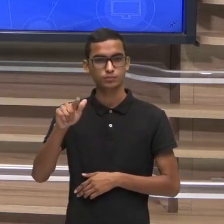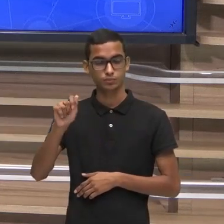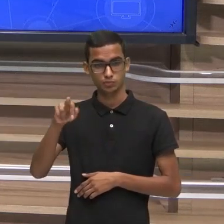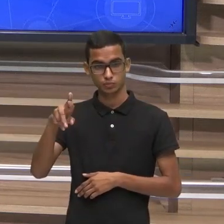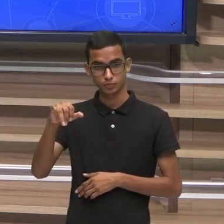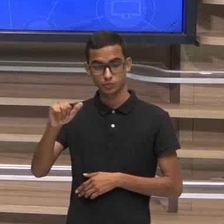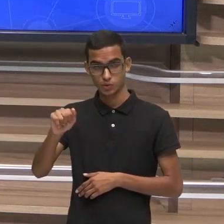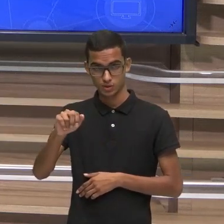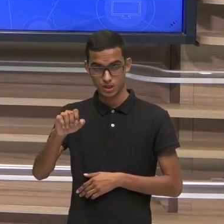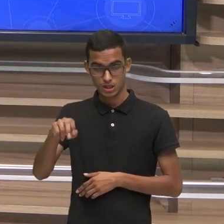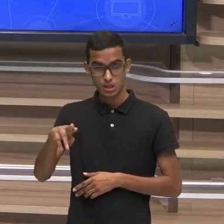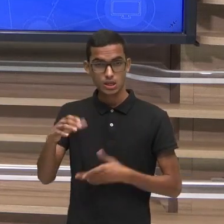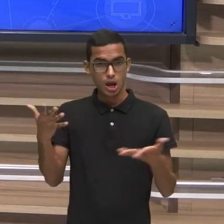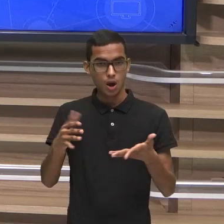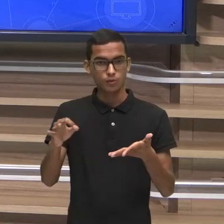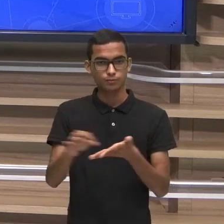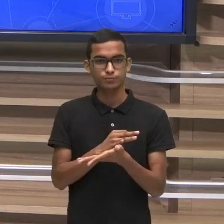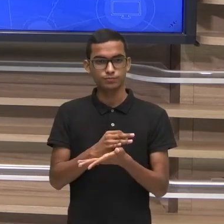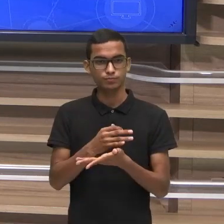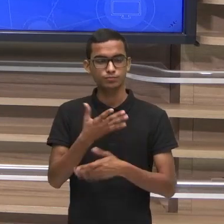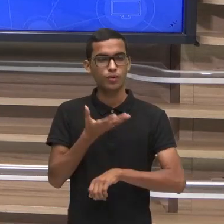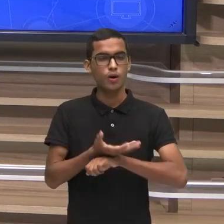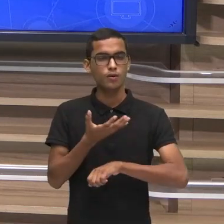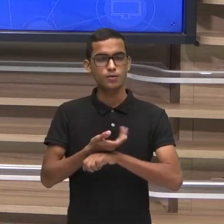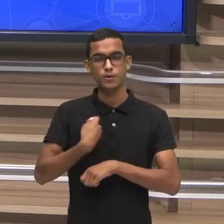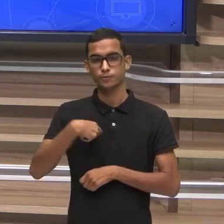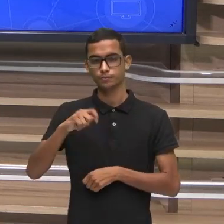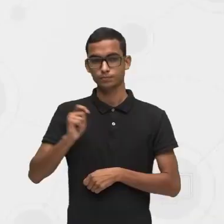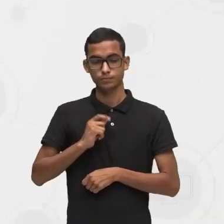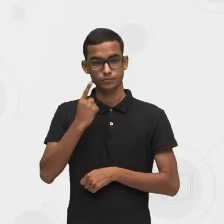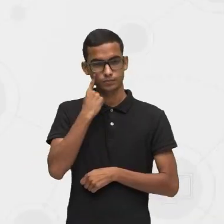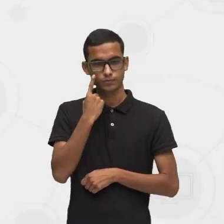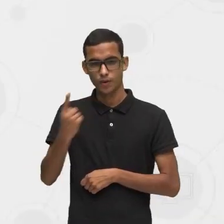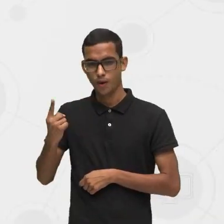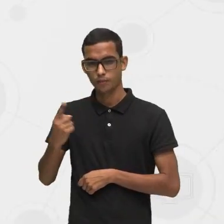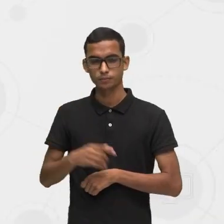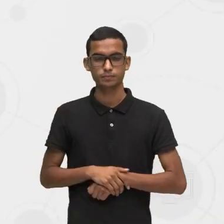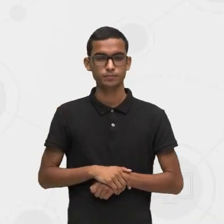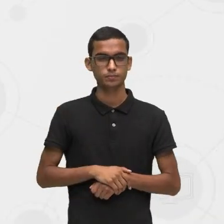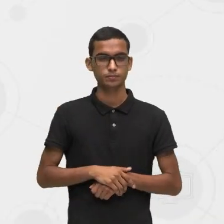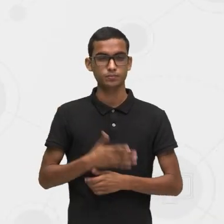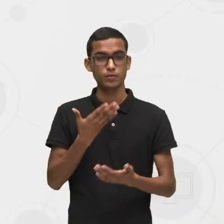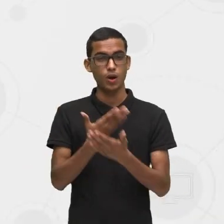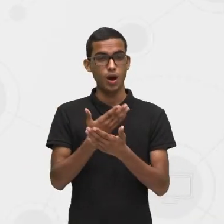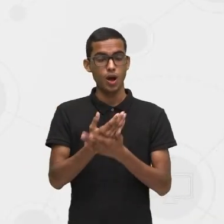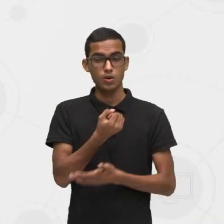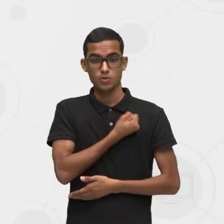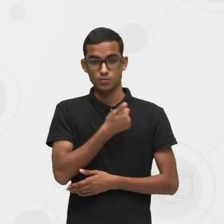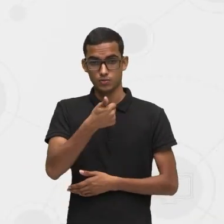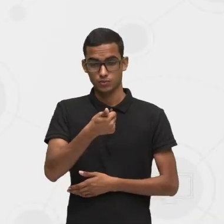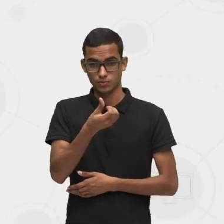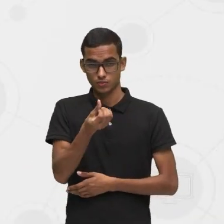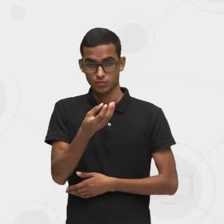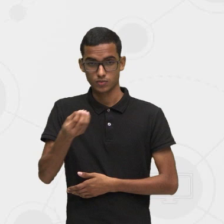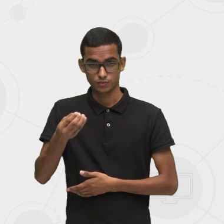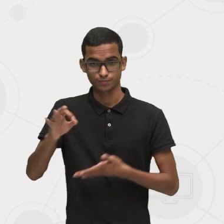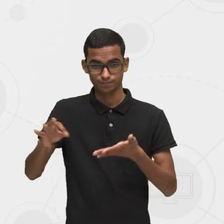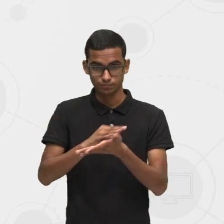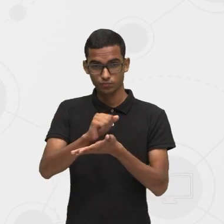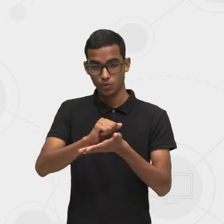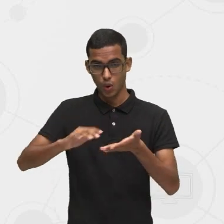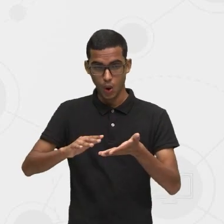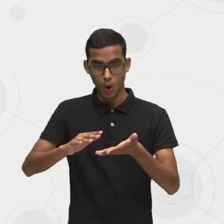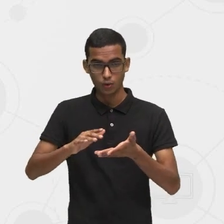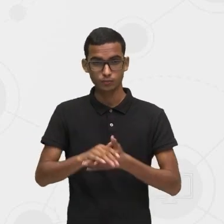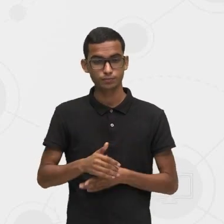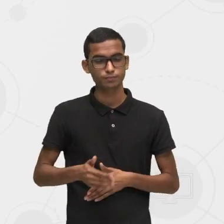nossa correção do nosso Exercitando de Língua Espanhola. Vejamos aqui, temos a nossa aula 160, correção do Exercitando, parte